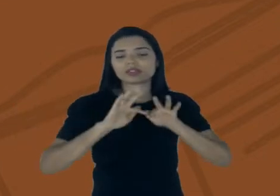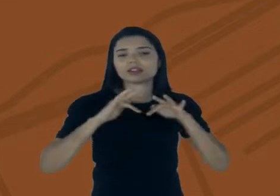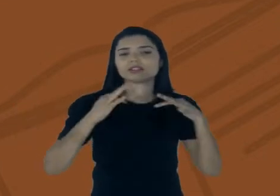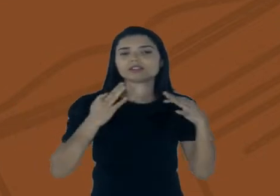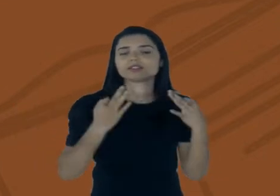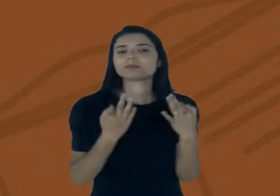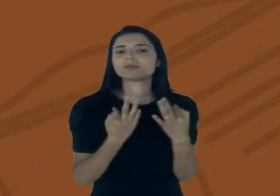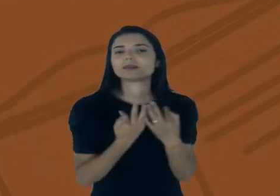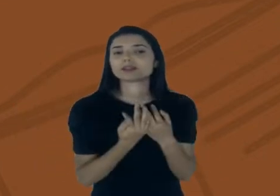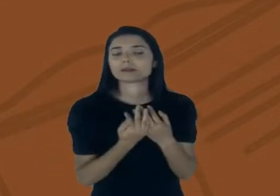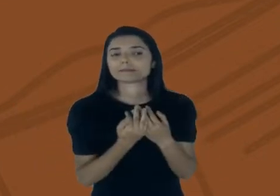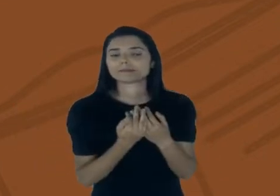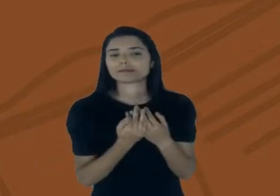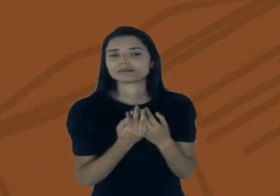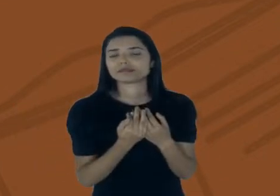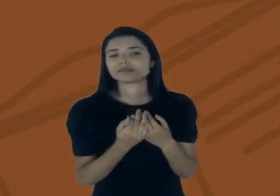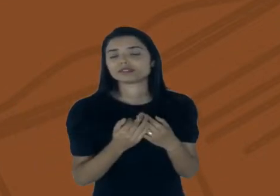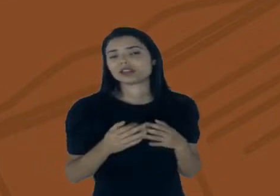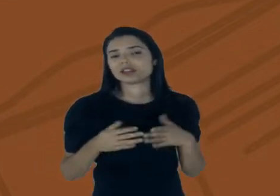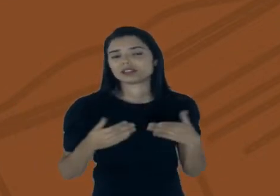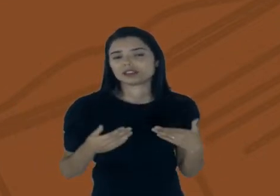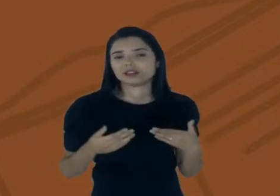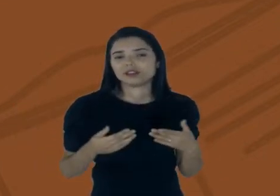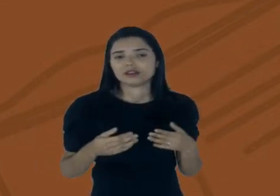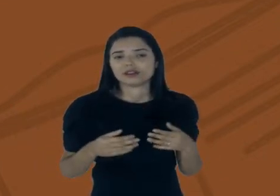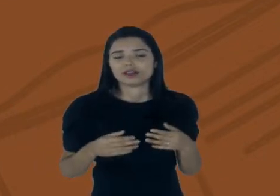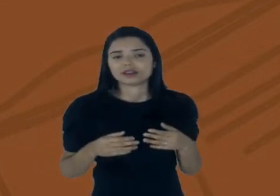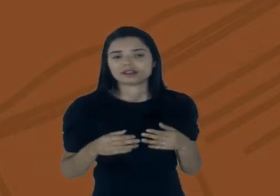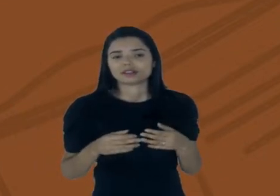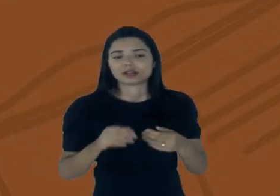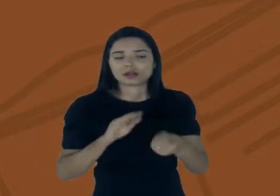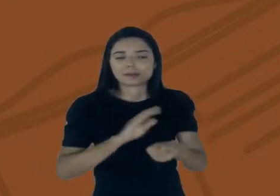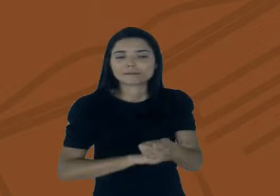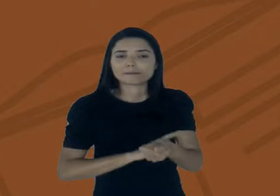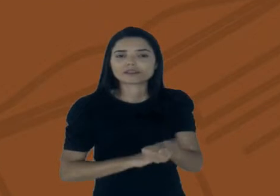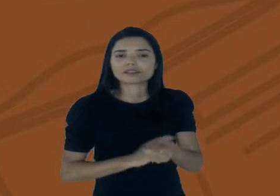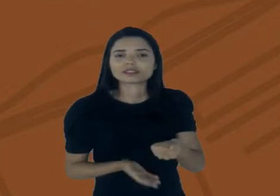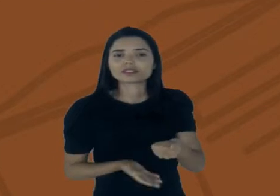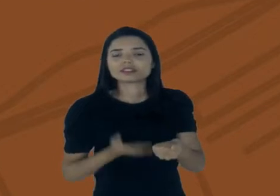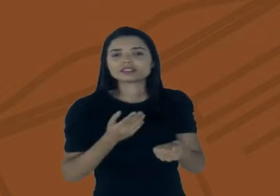a maioria dos casos de hipertensão que existem, ela é vinda de